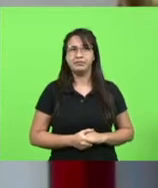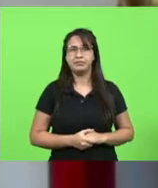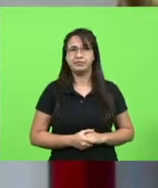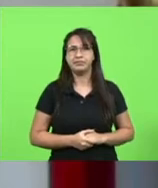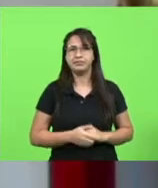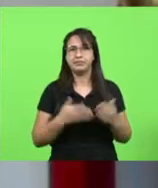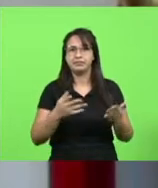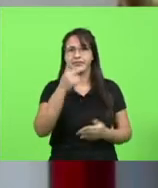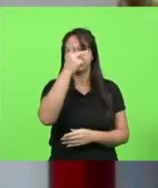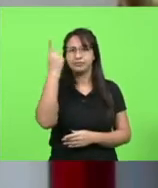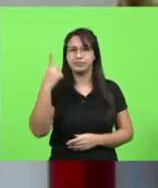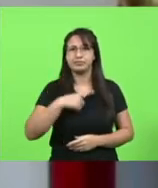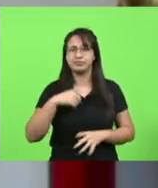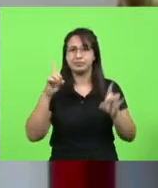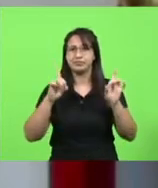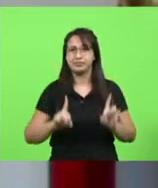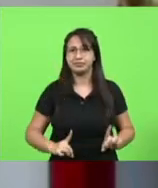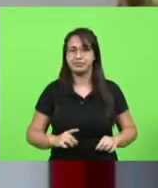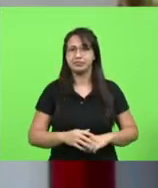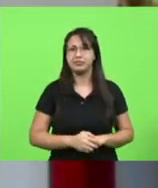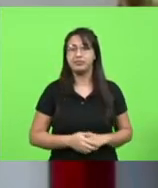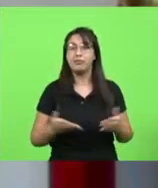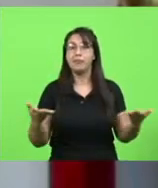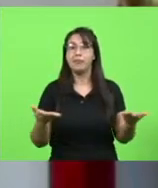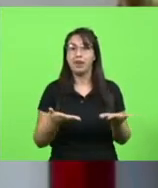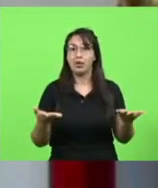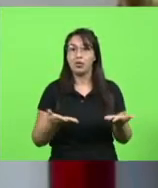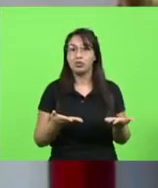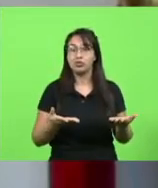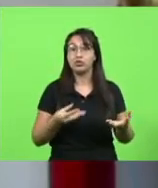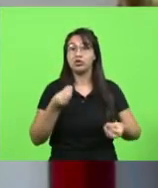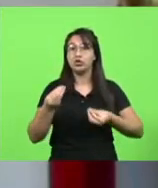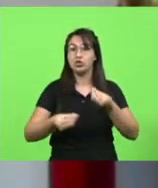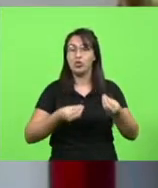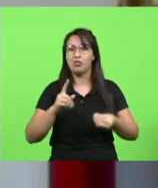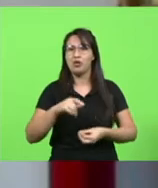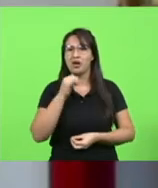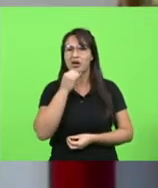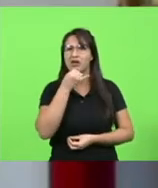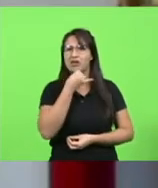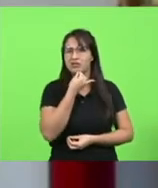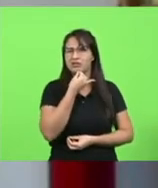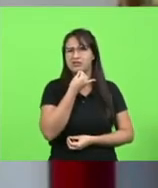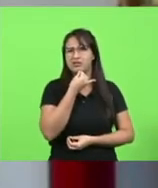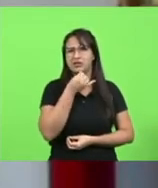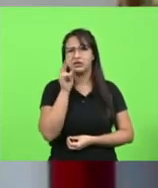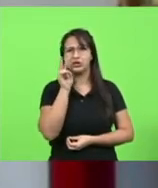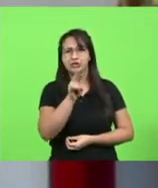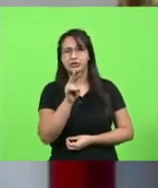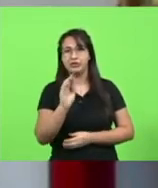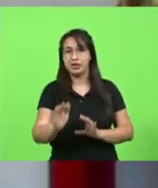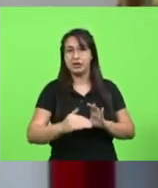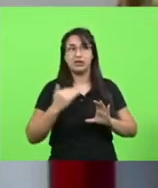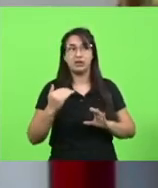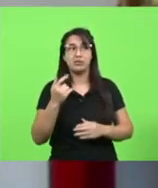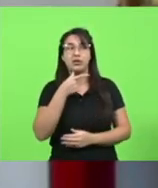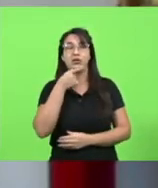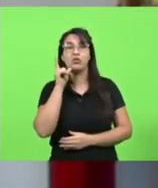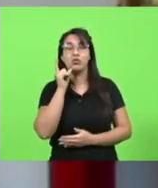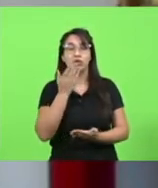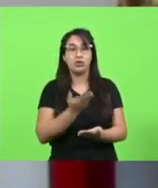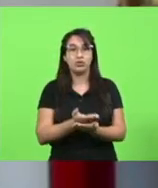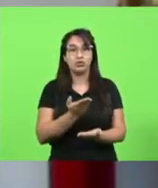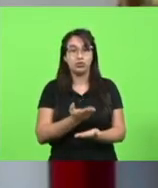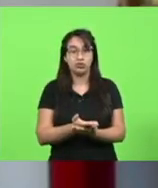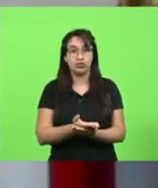com deficiência. Hoje, a realidade é muito triste no nosso país. Eu recebi um estudo ontem no estado do